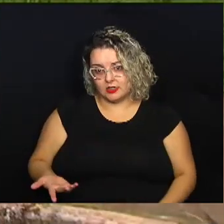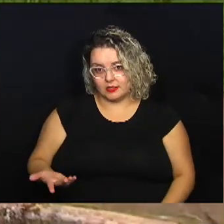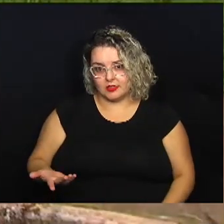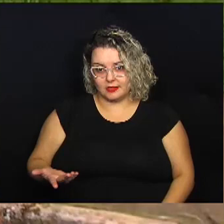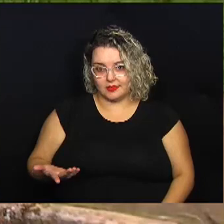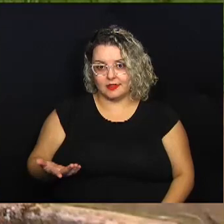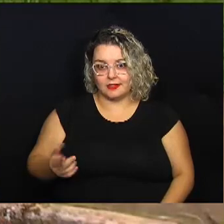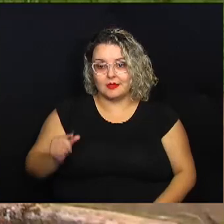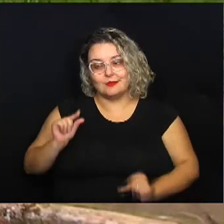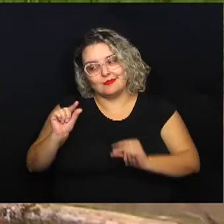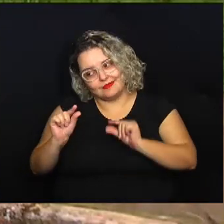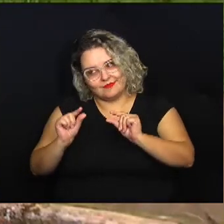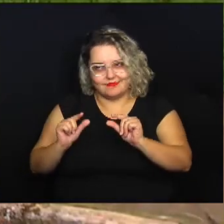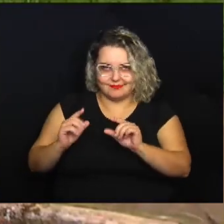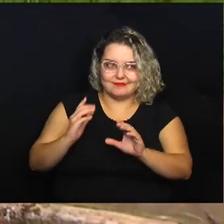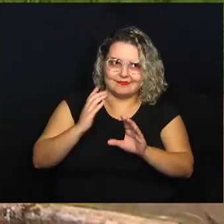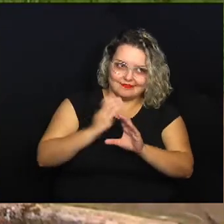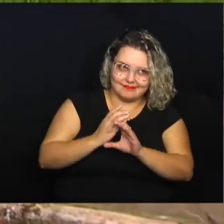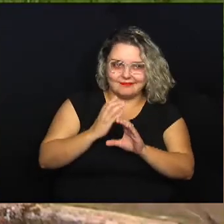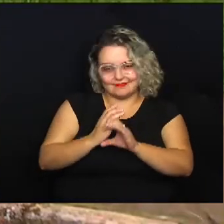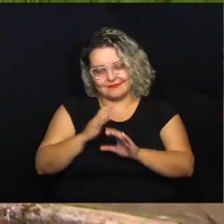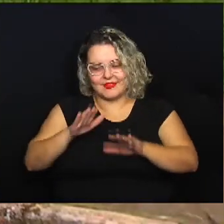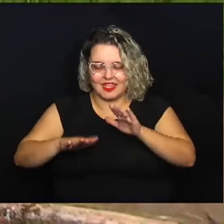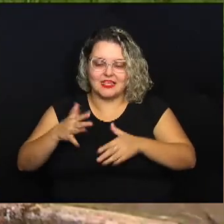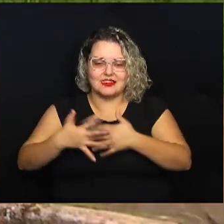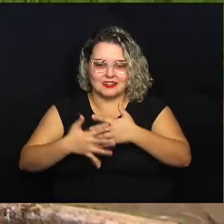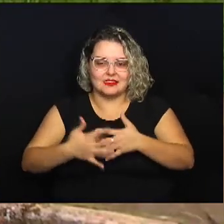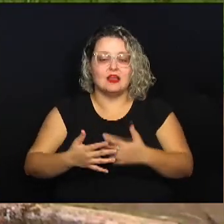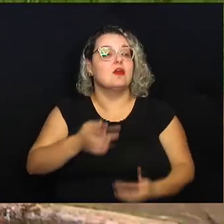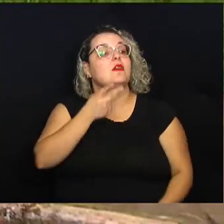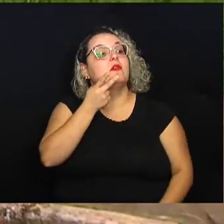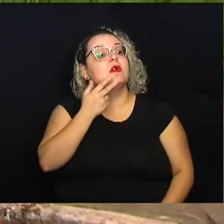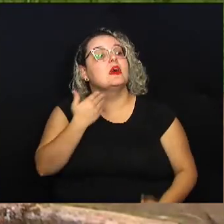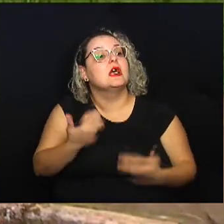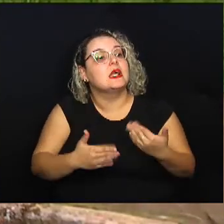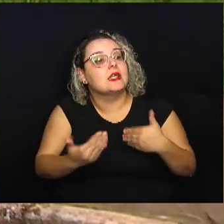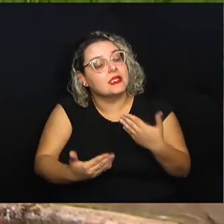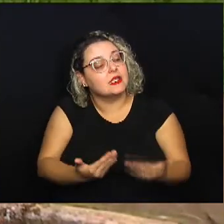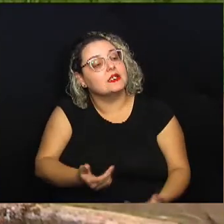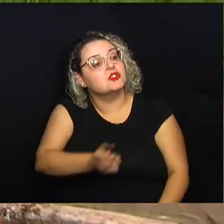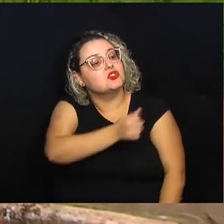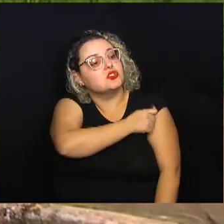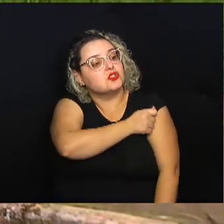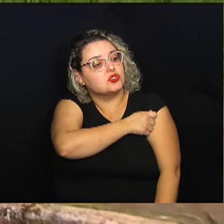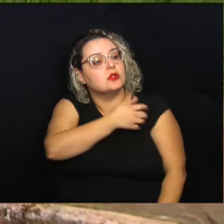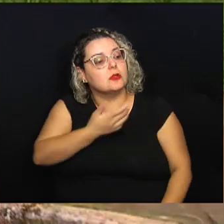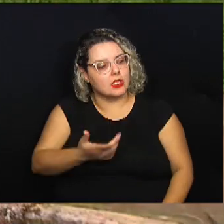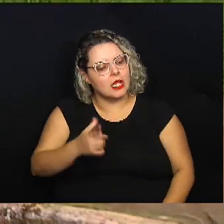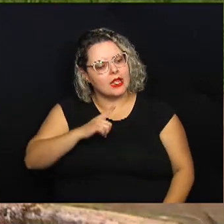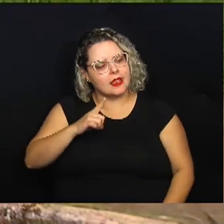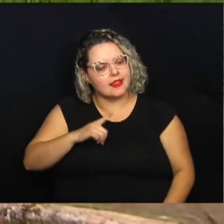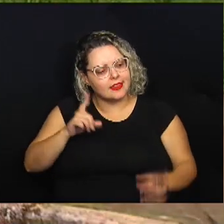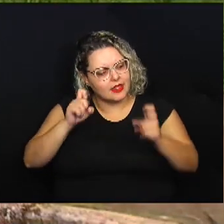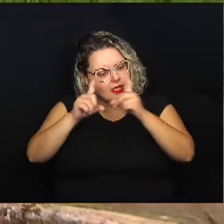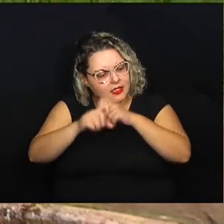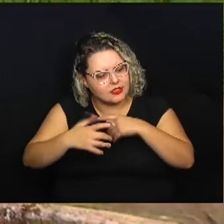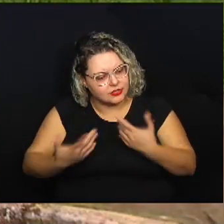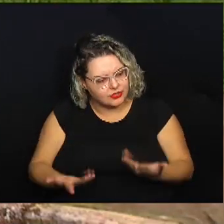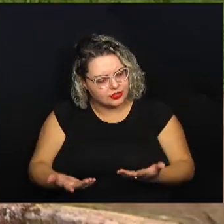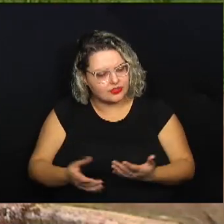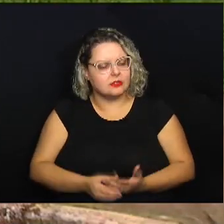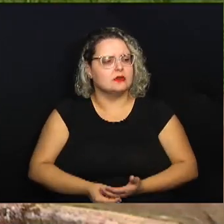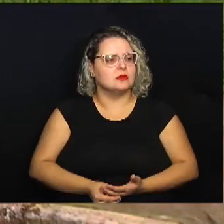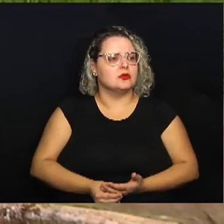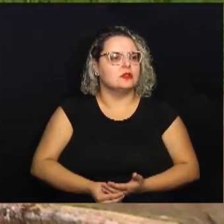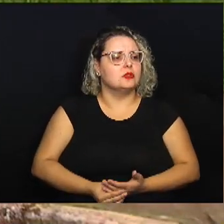esses pequenos impactos assim, né? Falando em ritmos de aulas, né? Você tem alguma dificuldade